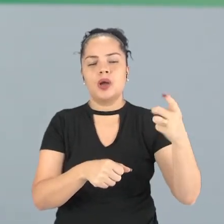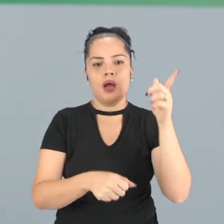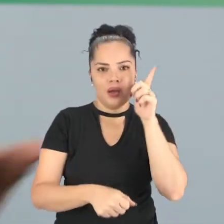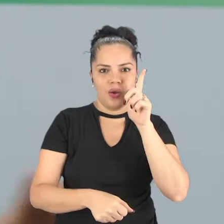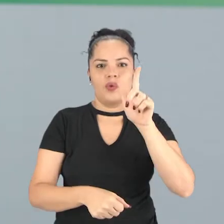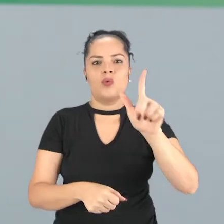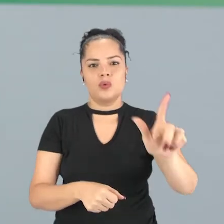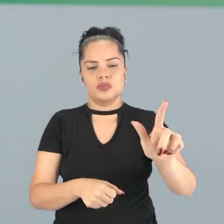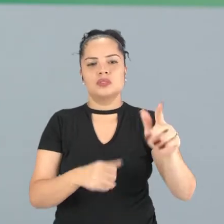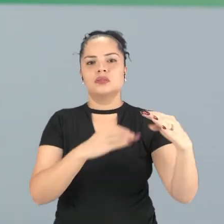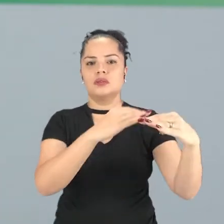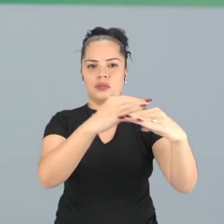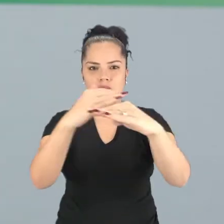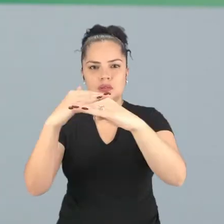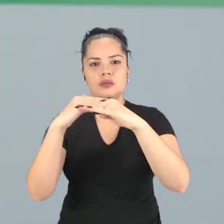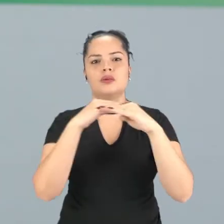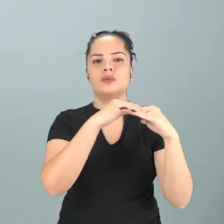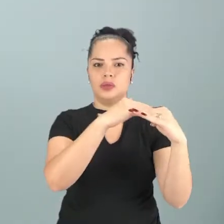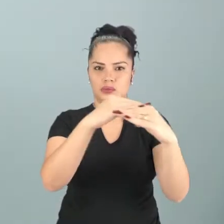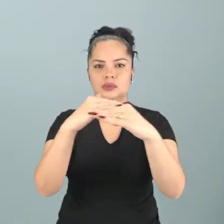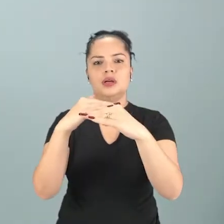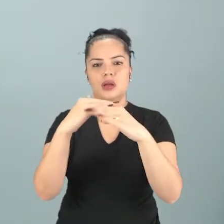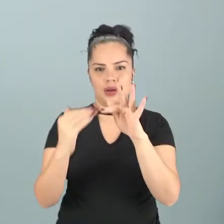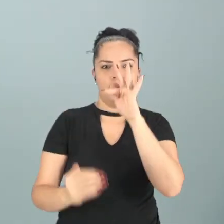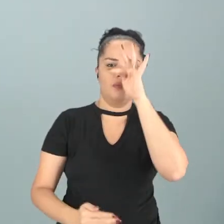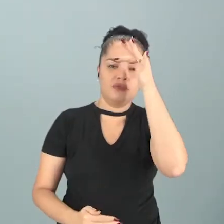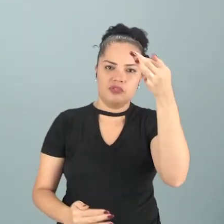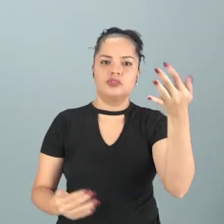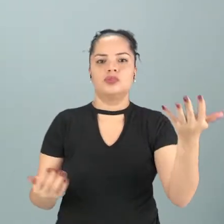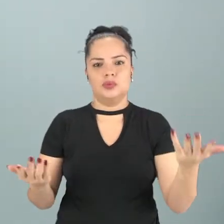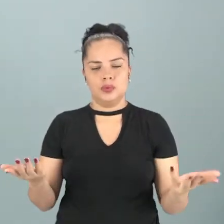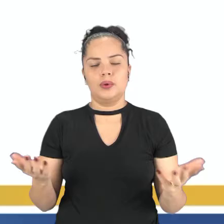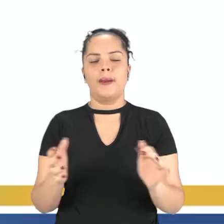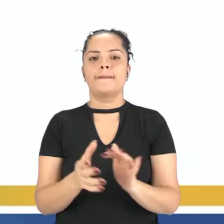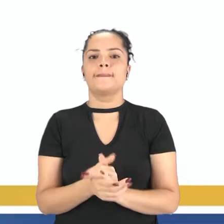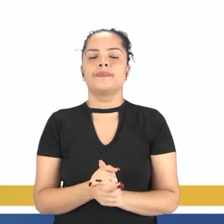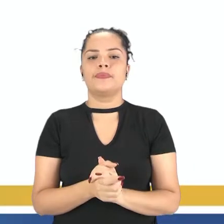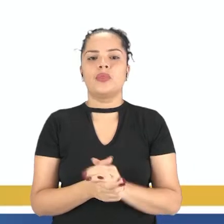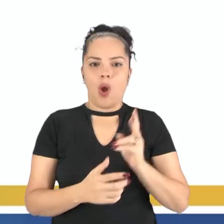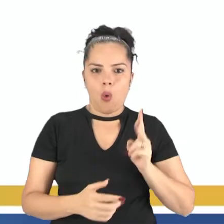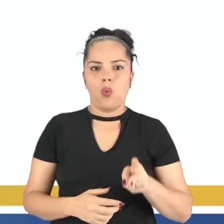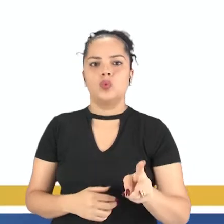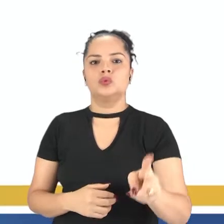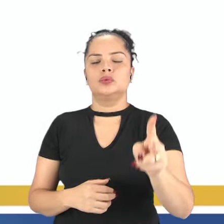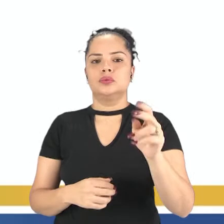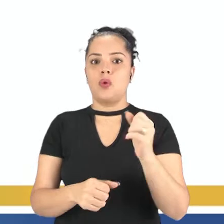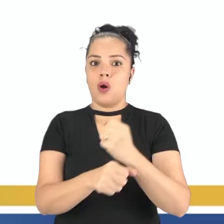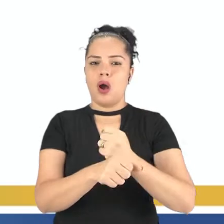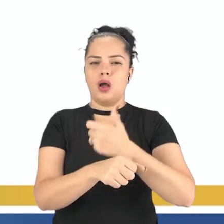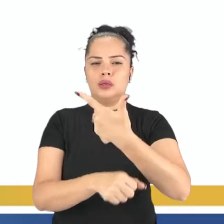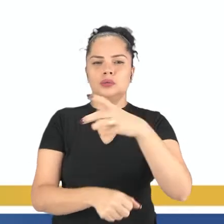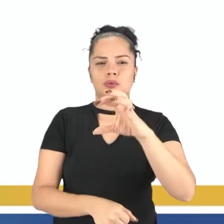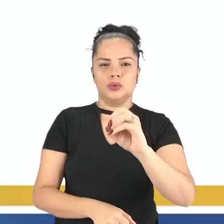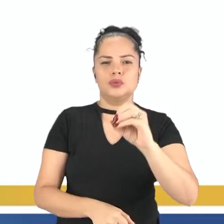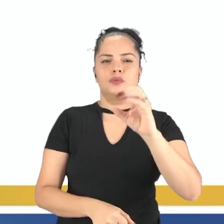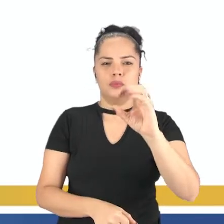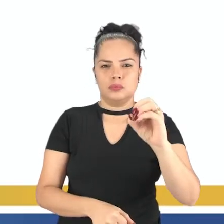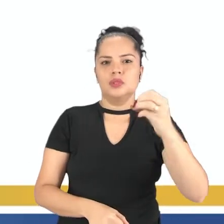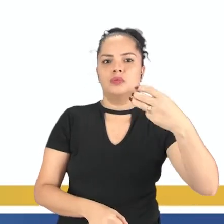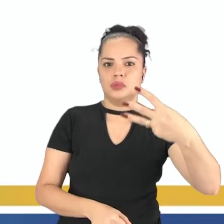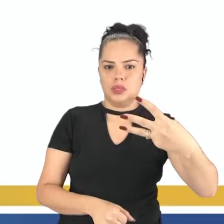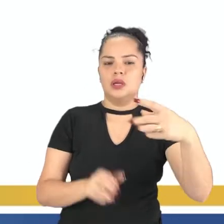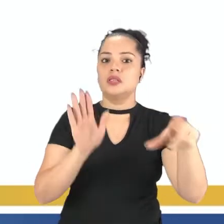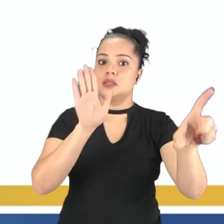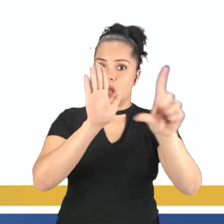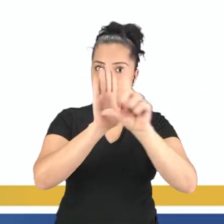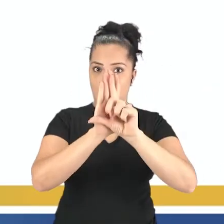pelo menos uma equidade daqui para frente, certo? Tanto é que no ano de 2003, uma